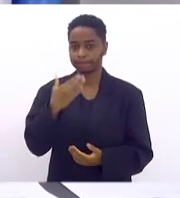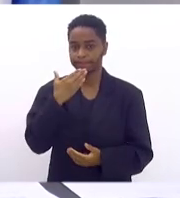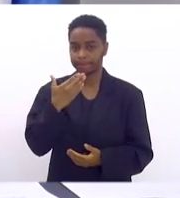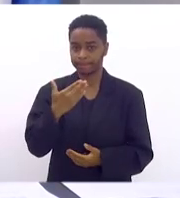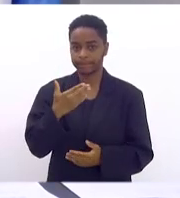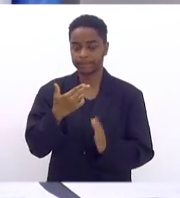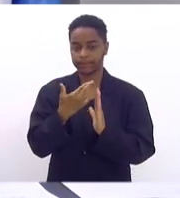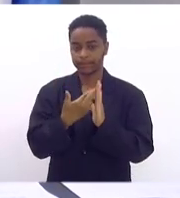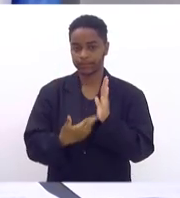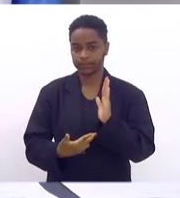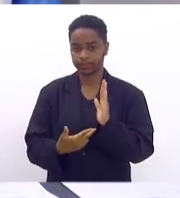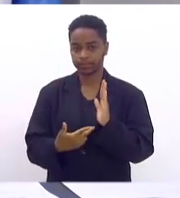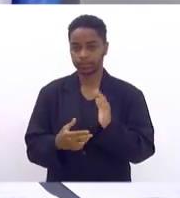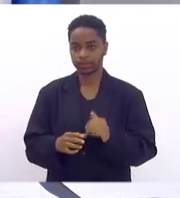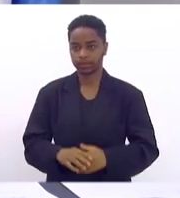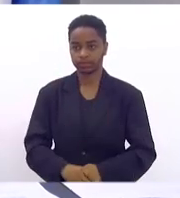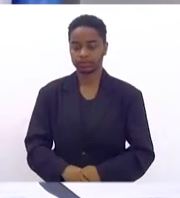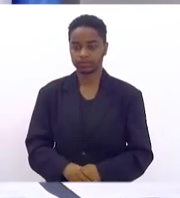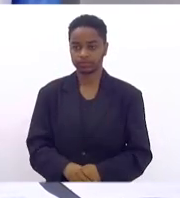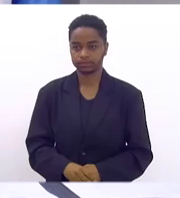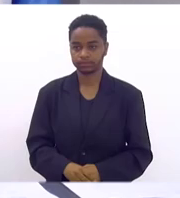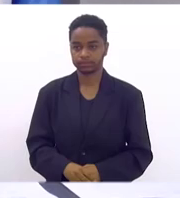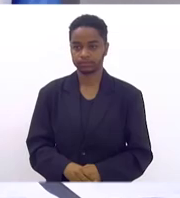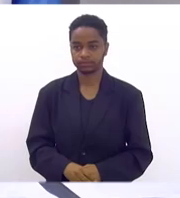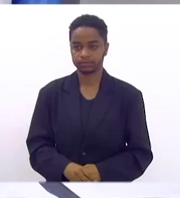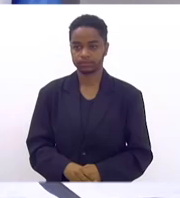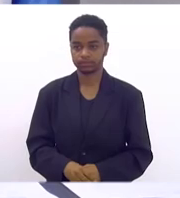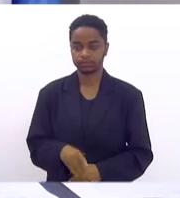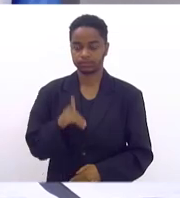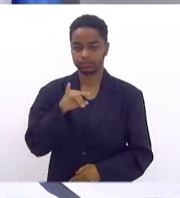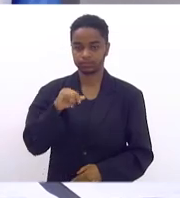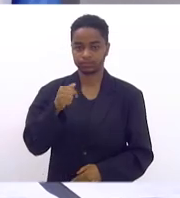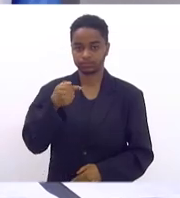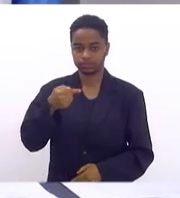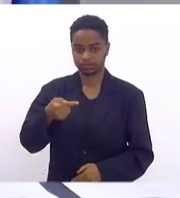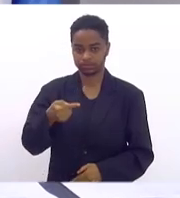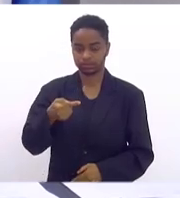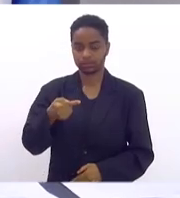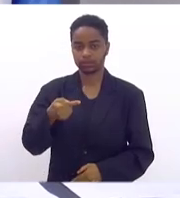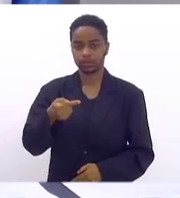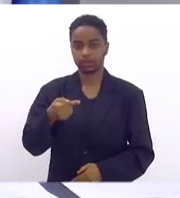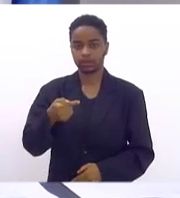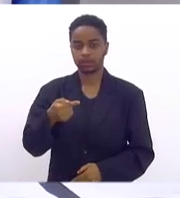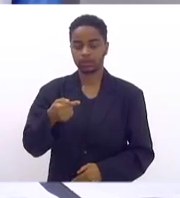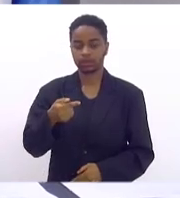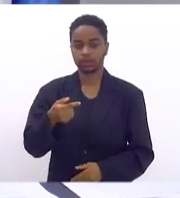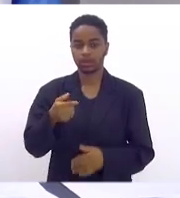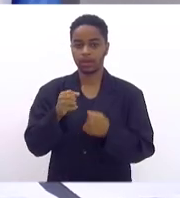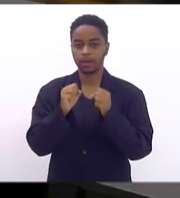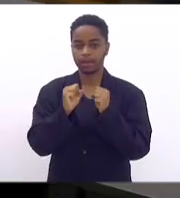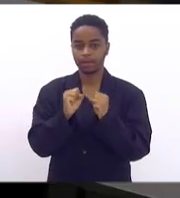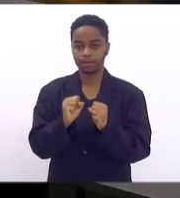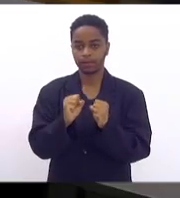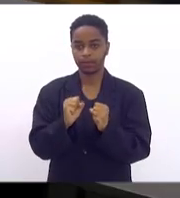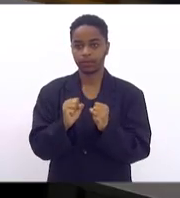no dia 7, essa reunião acaba que pode...